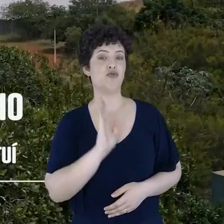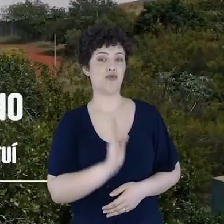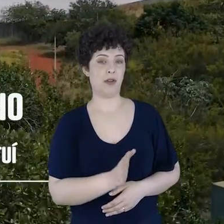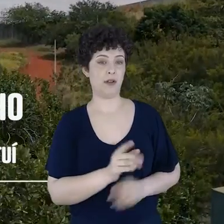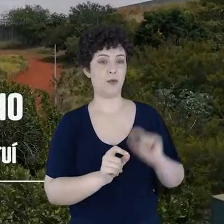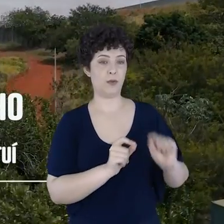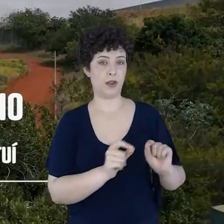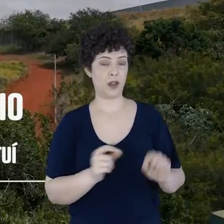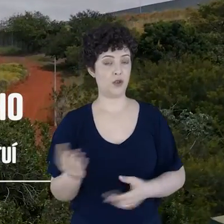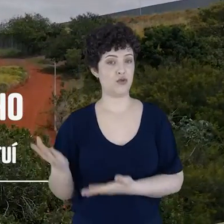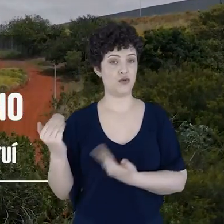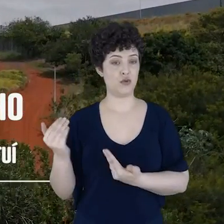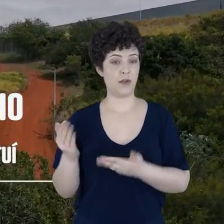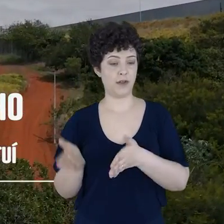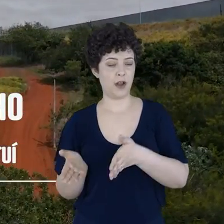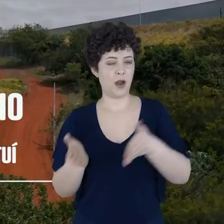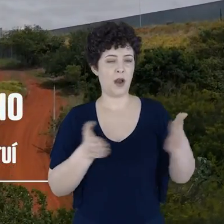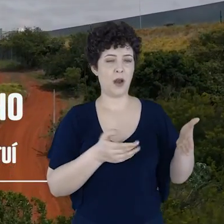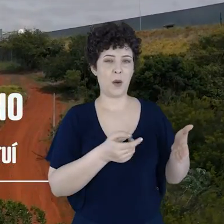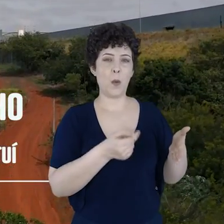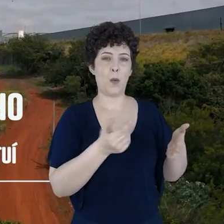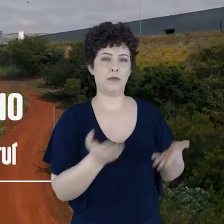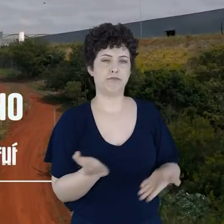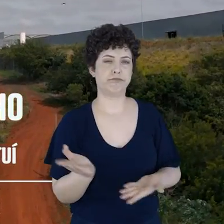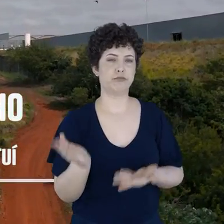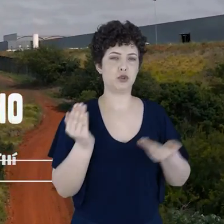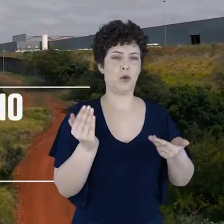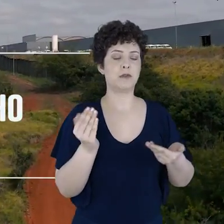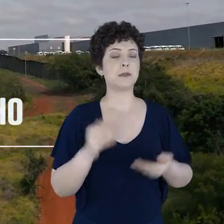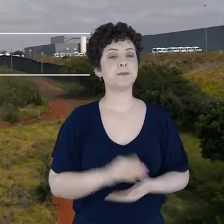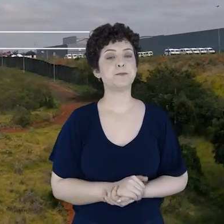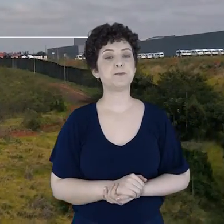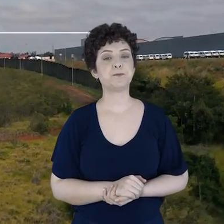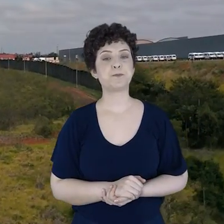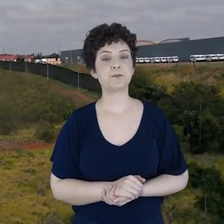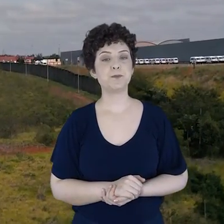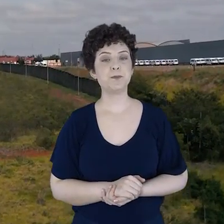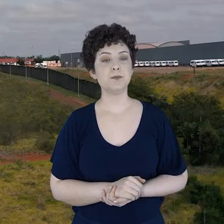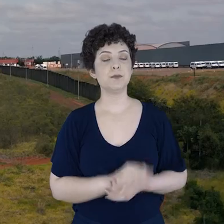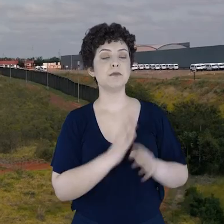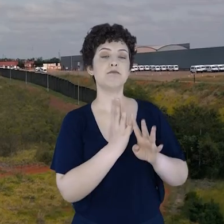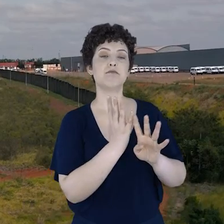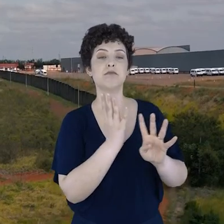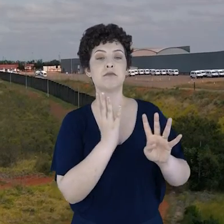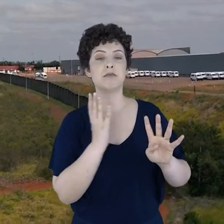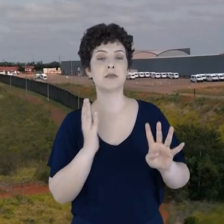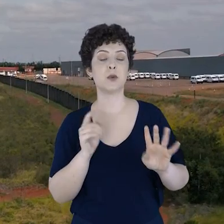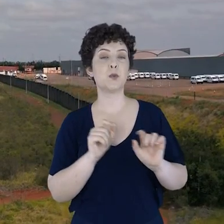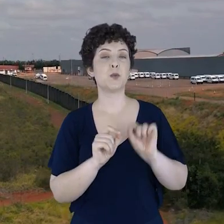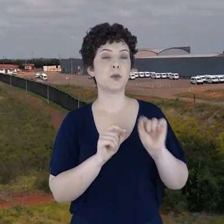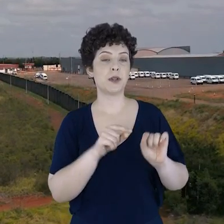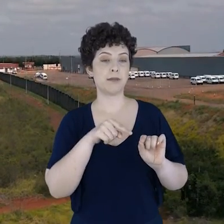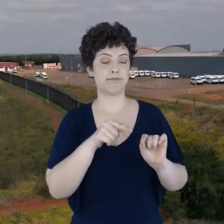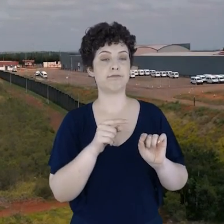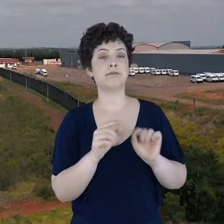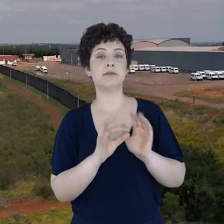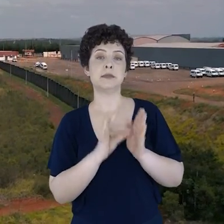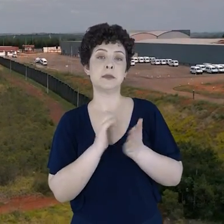Ela já estava da adolescência para a juventude. E estava na fila para